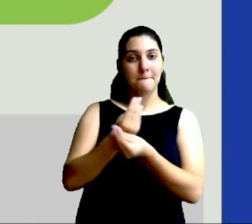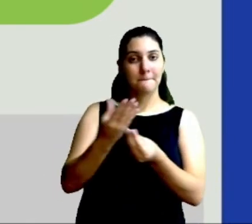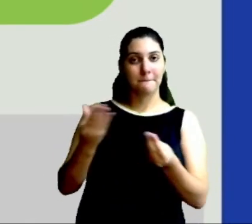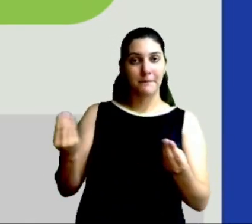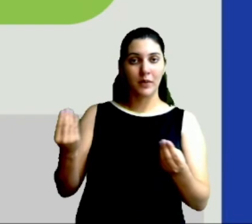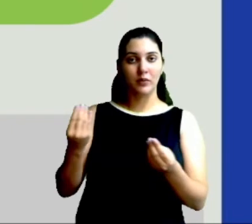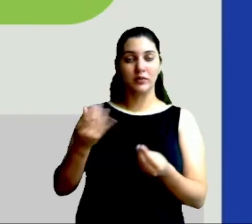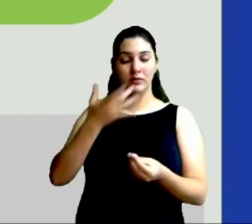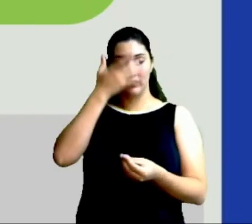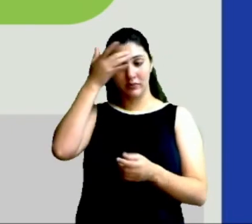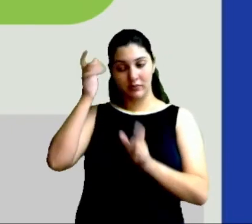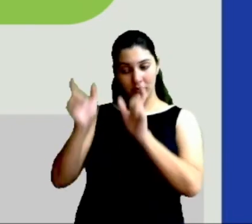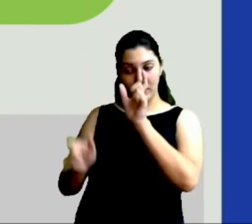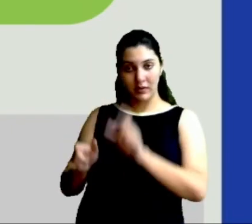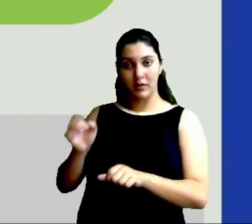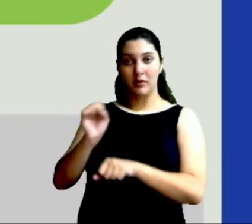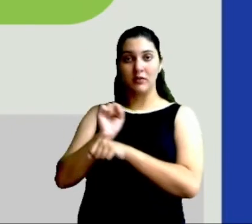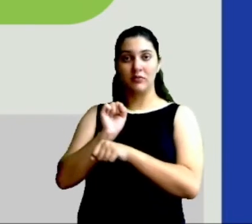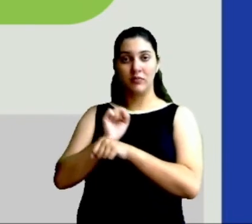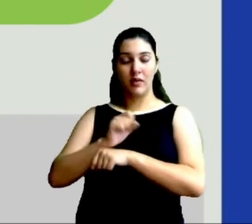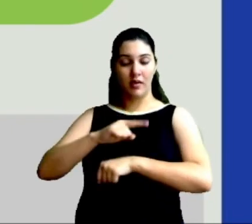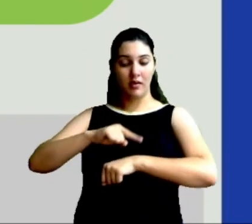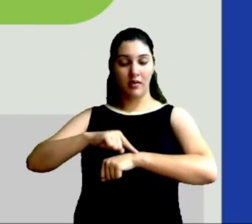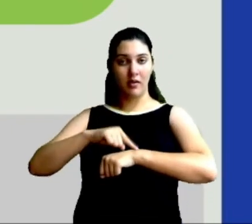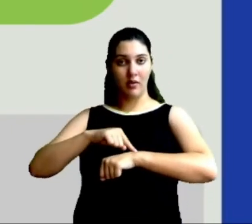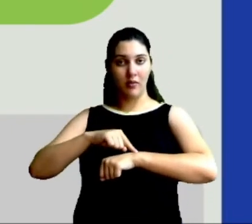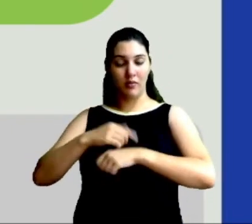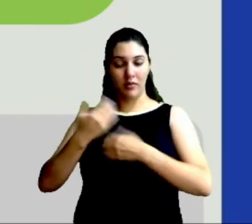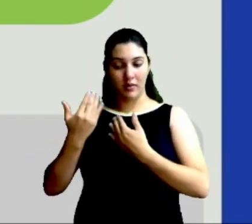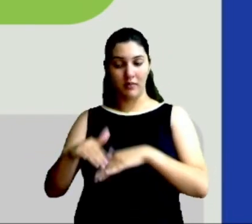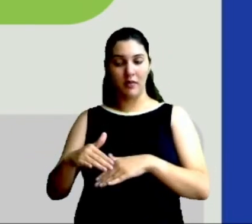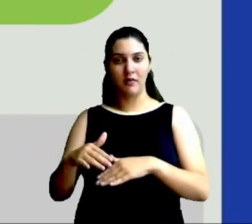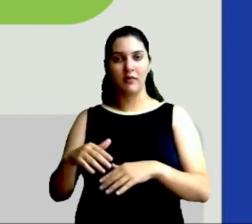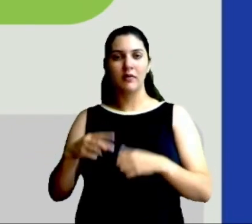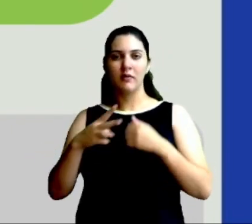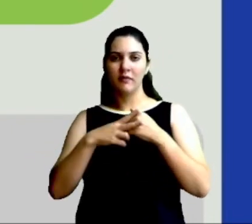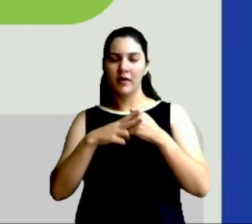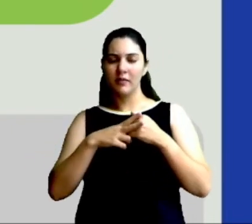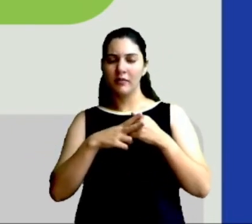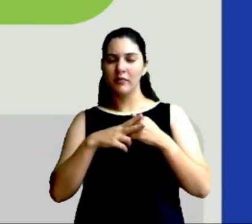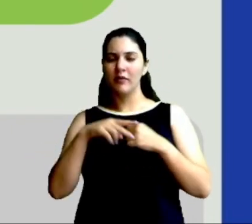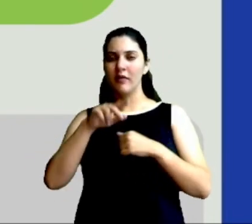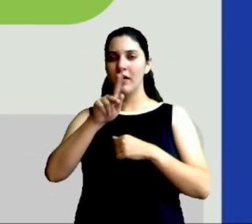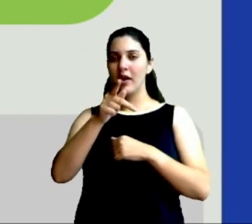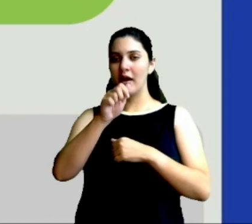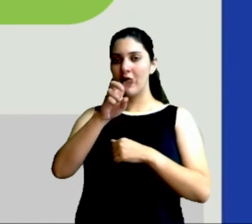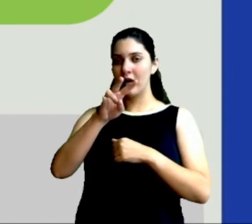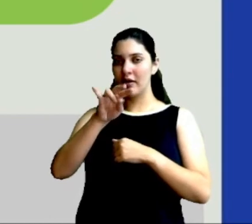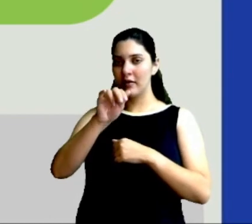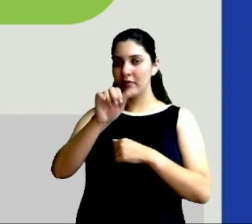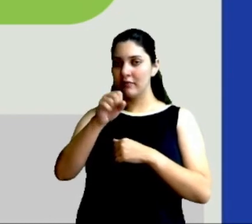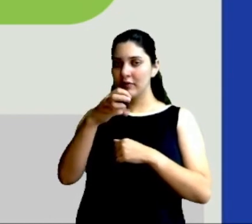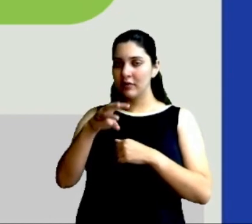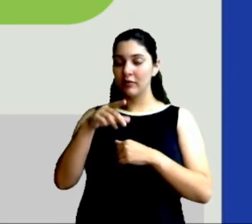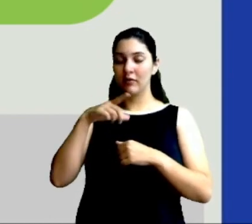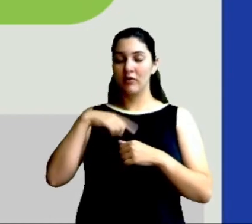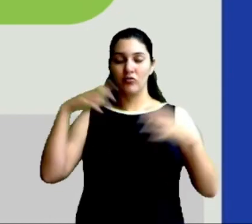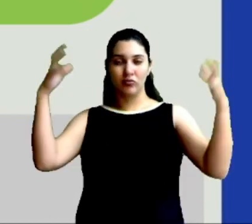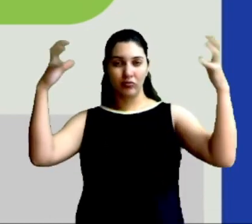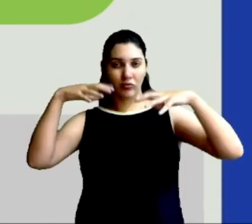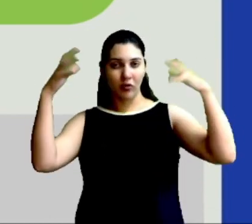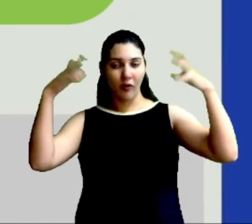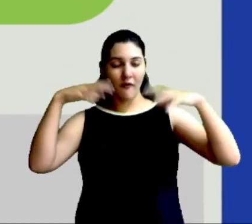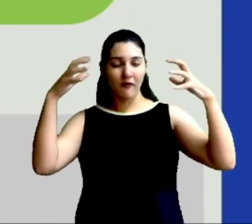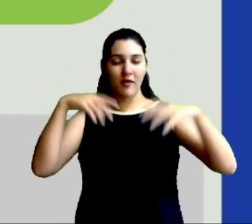candidatos esperando a hora da prova. Olha aí o verbo, haviam. Será que está correto? Choveram pedaços de granizo na